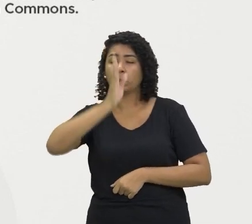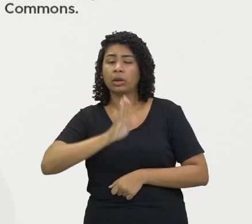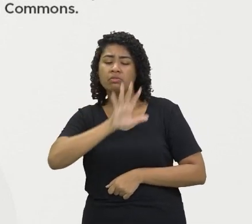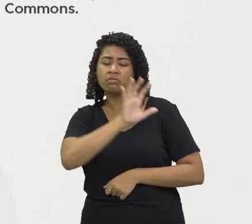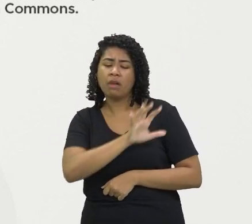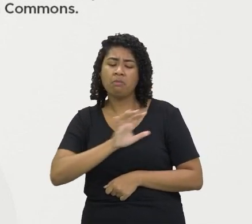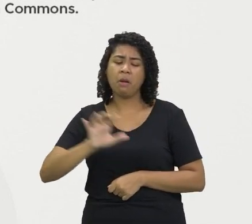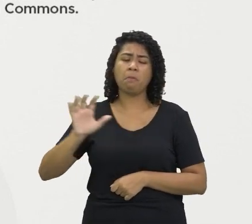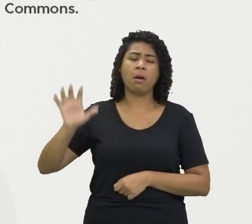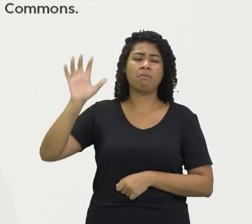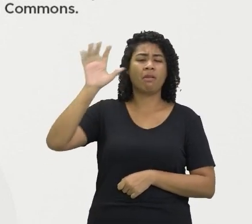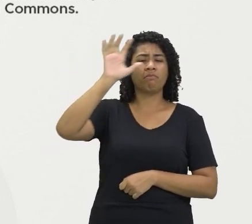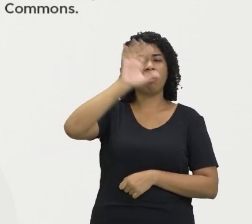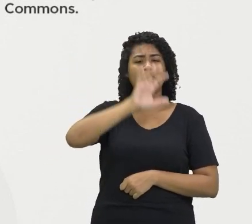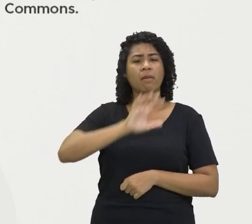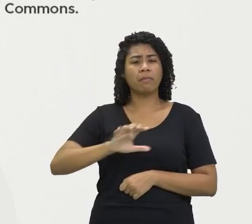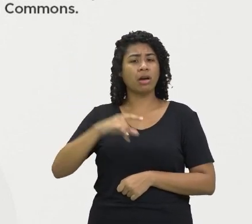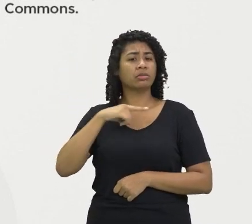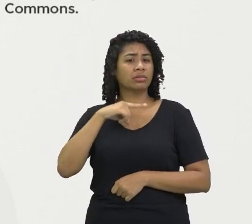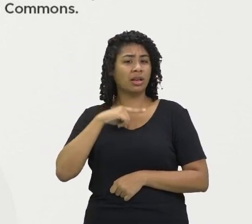esses povos que têm